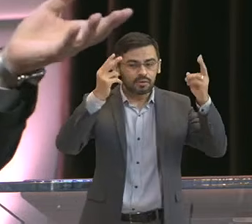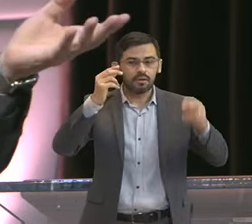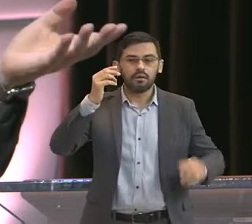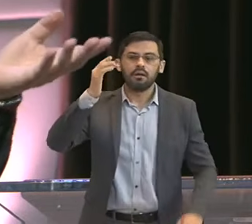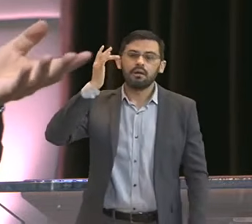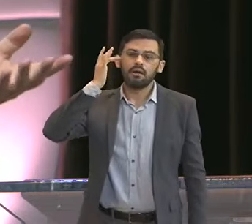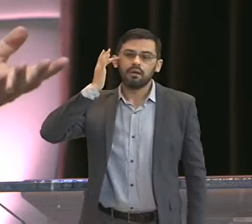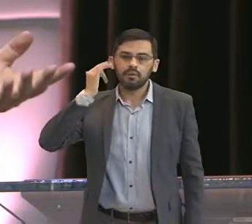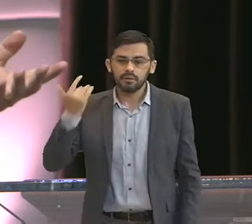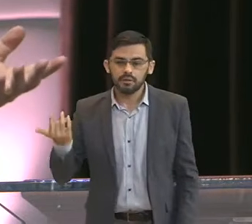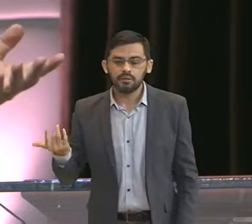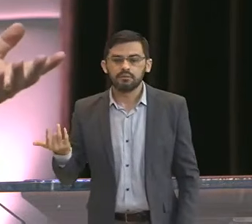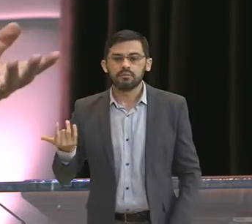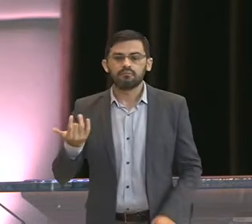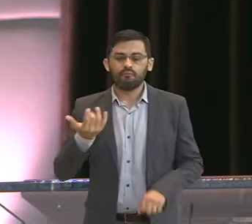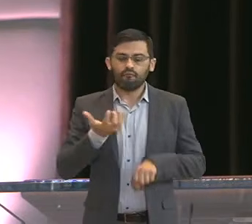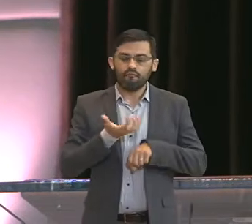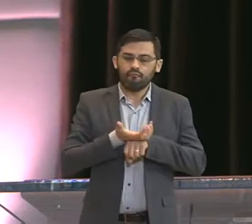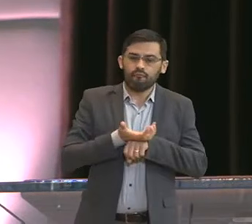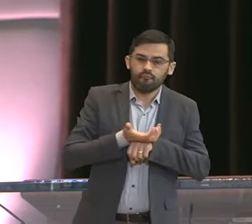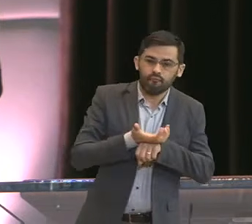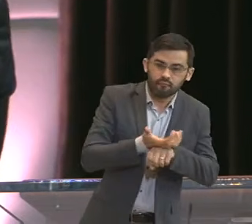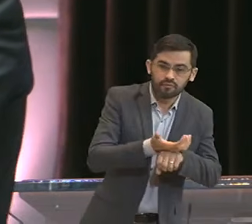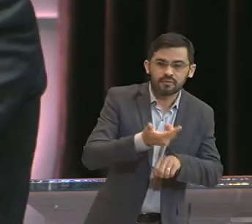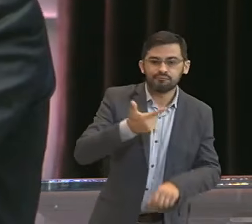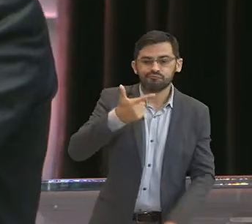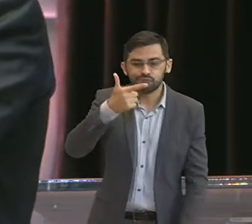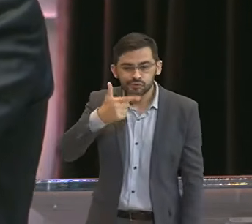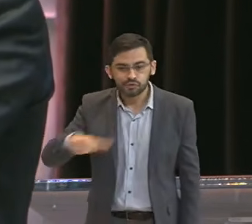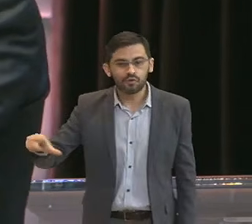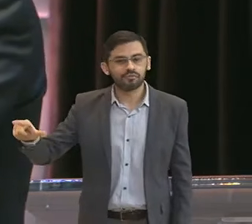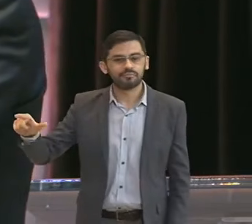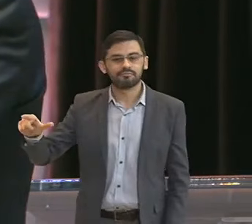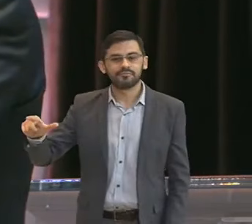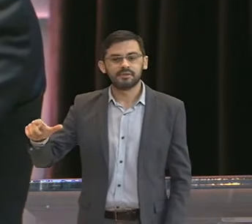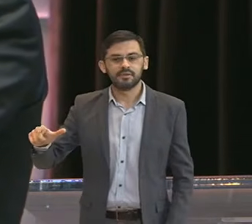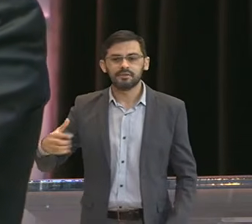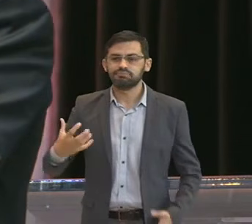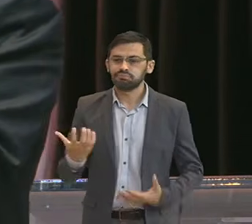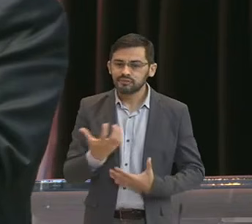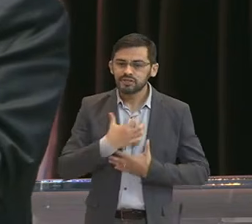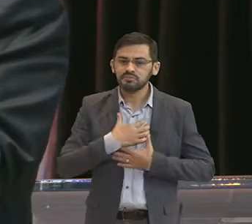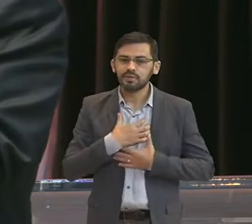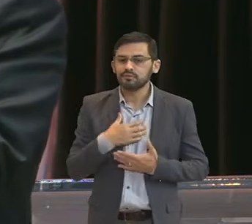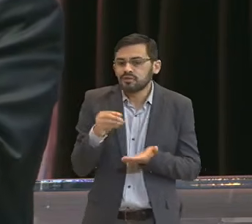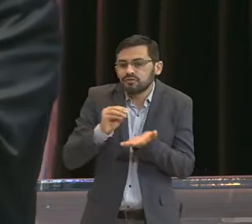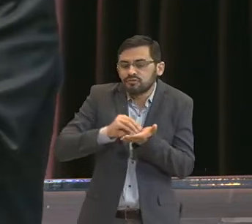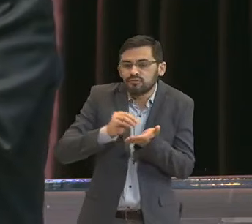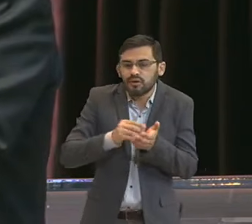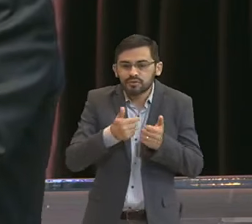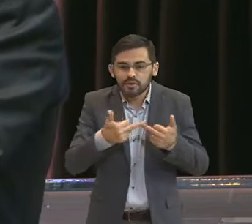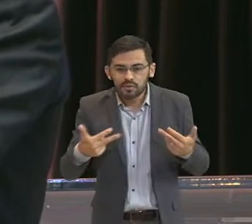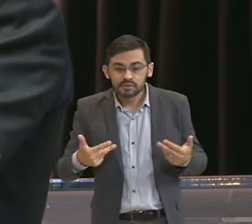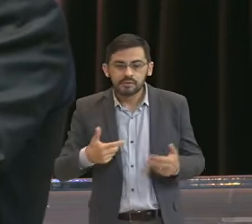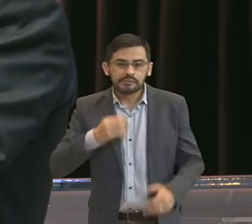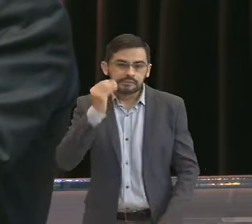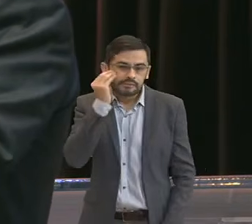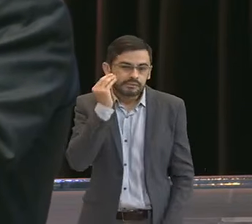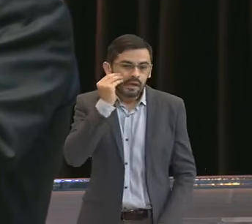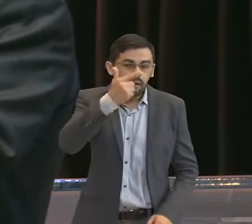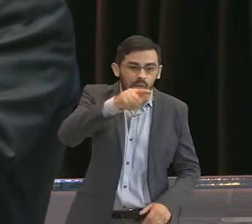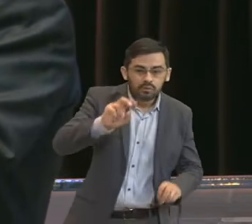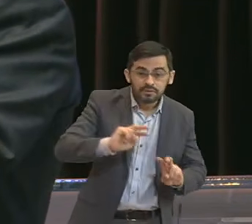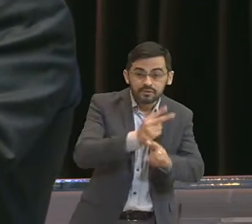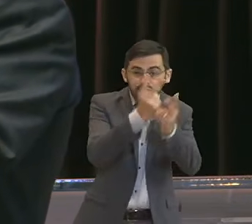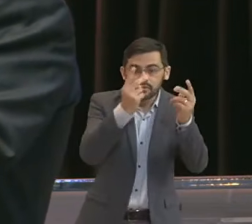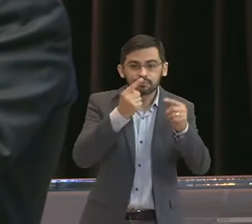vitória já passou. Você já celebrou, já festejou, e você tem que ter outra vitória, porque senão você vai ficar